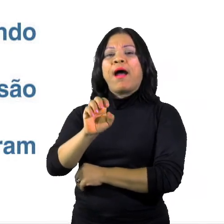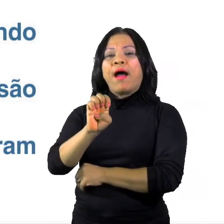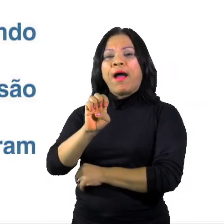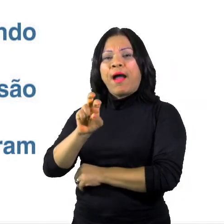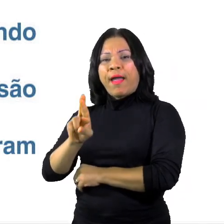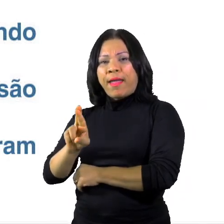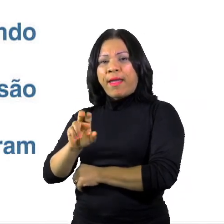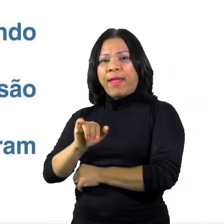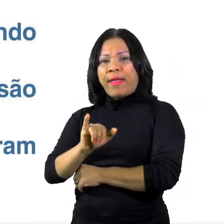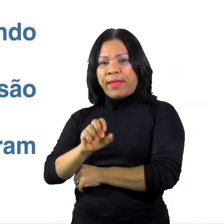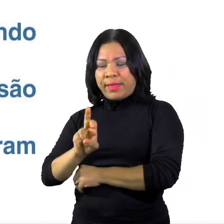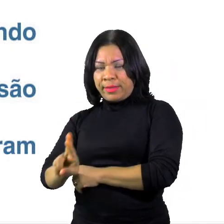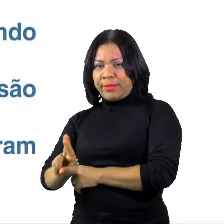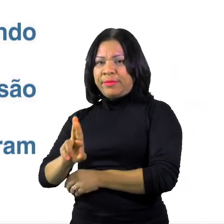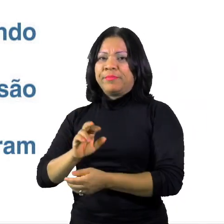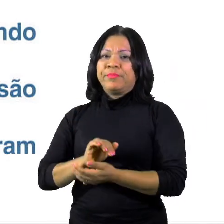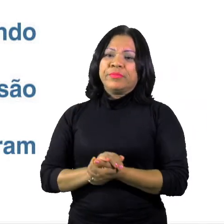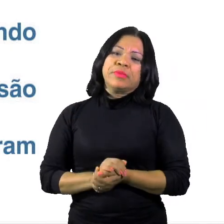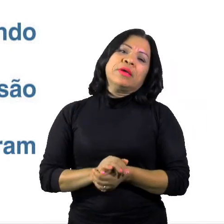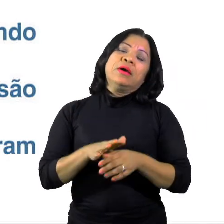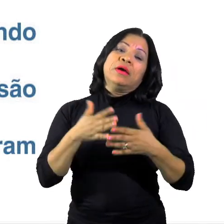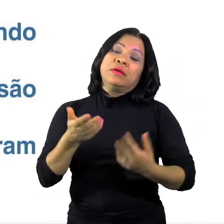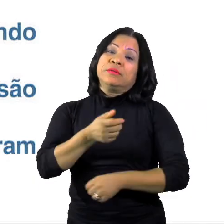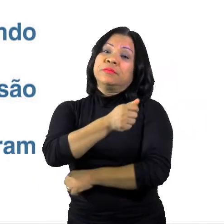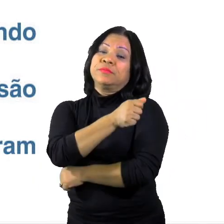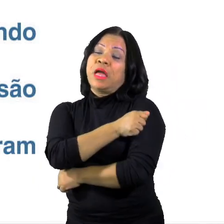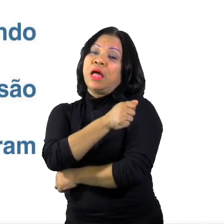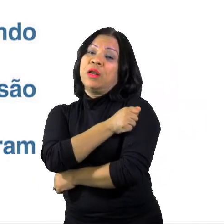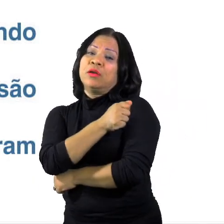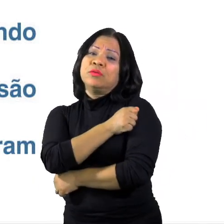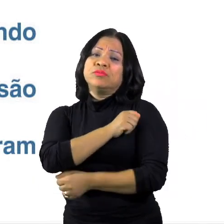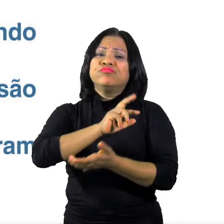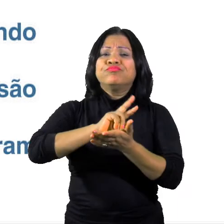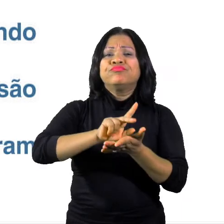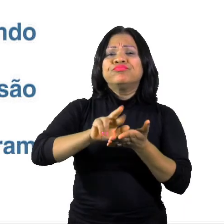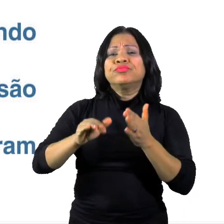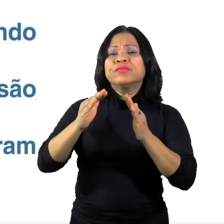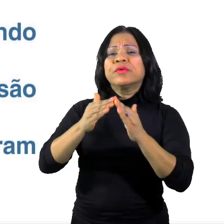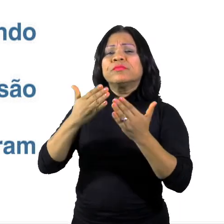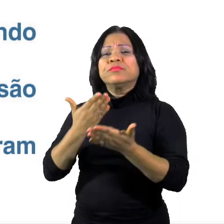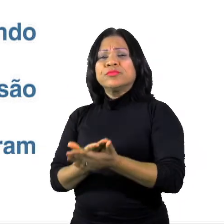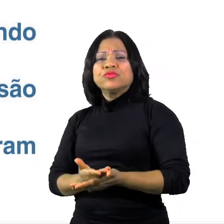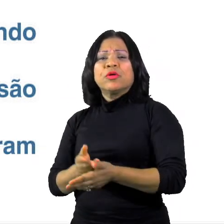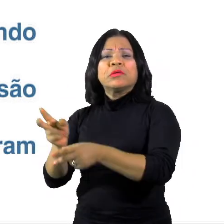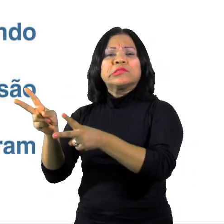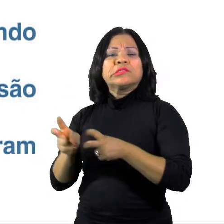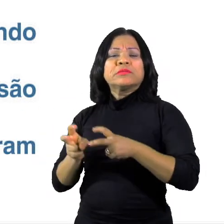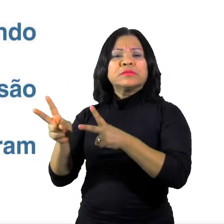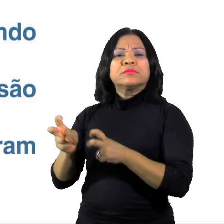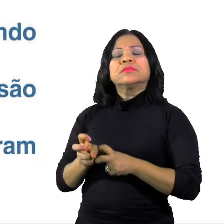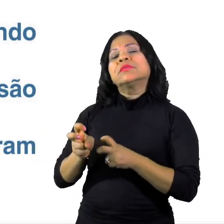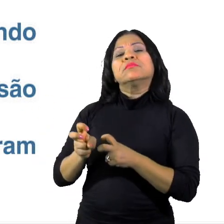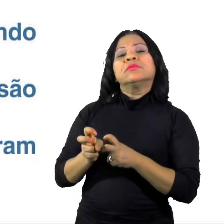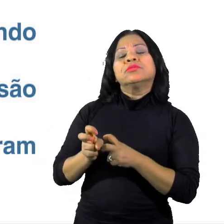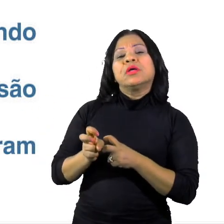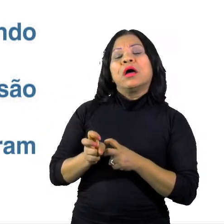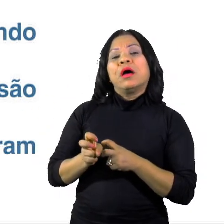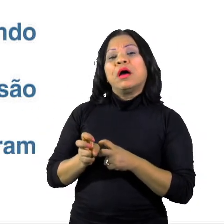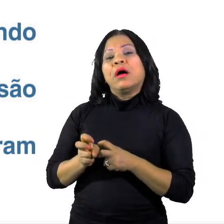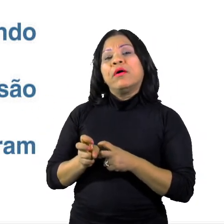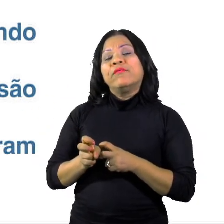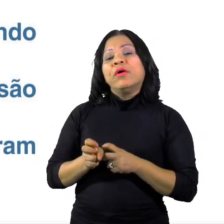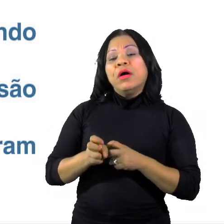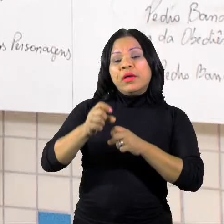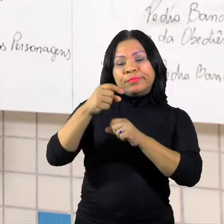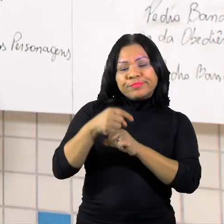os exemplos. Alunos de várias escolas estavam sendo sequestrados. Esses estavam sendo verbo